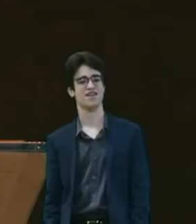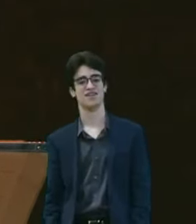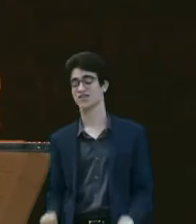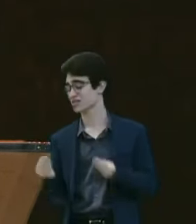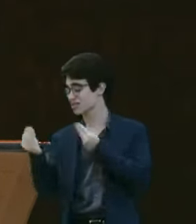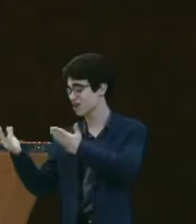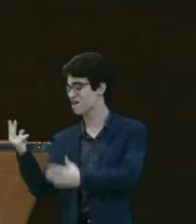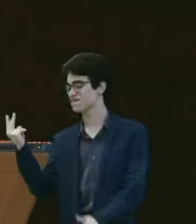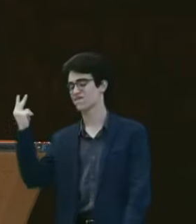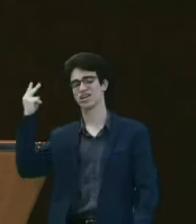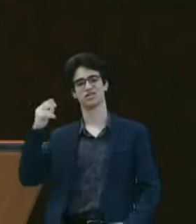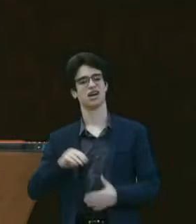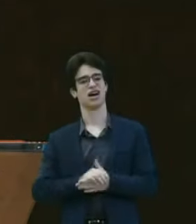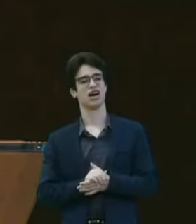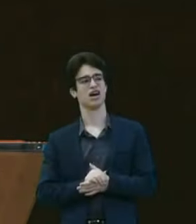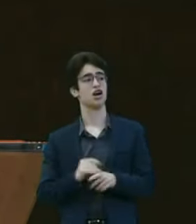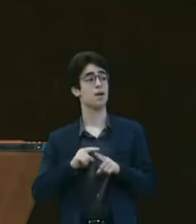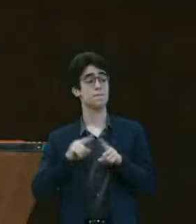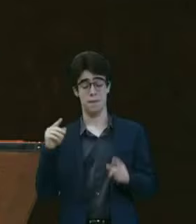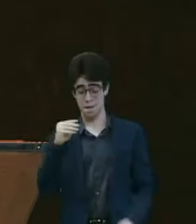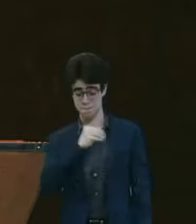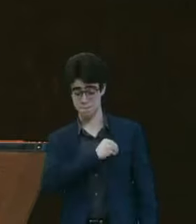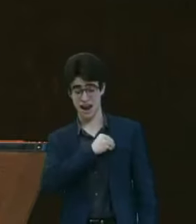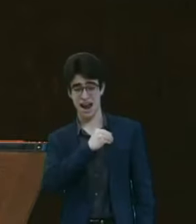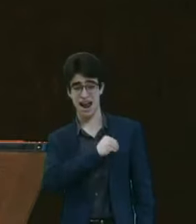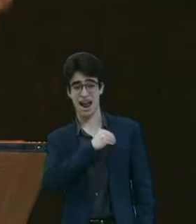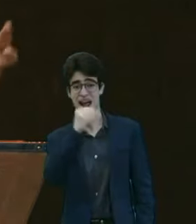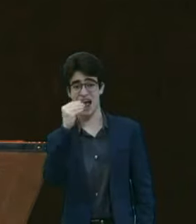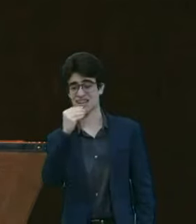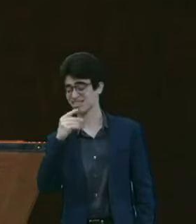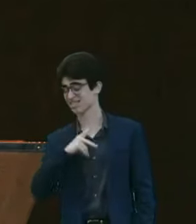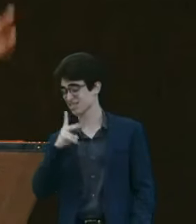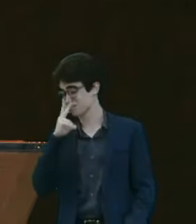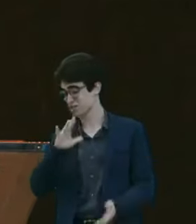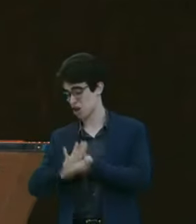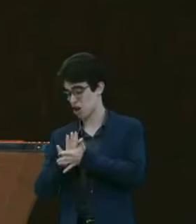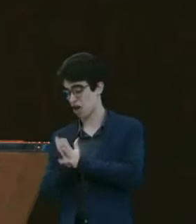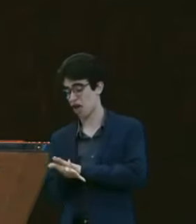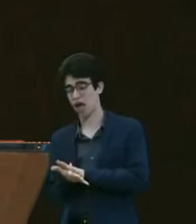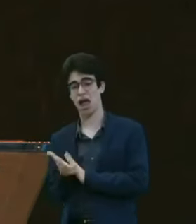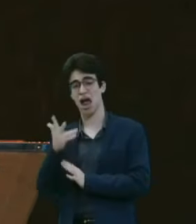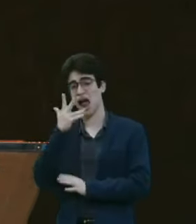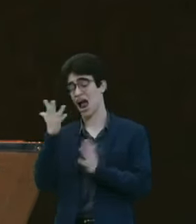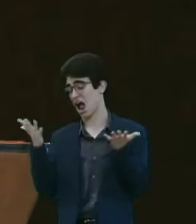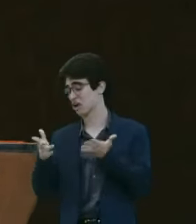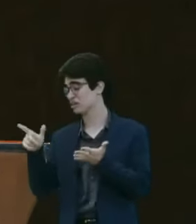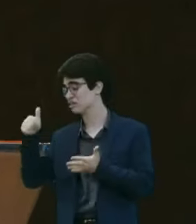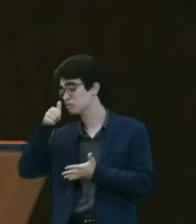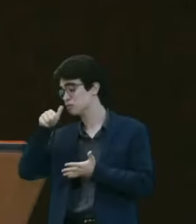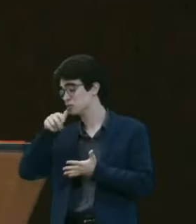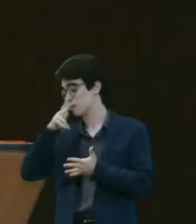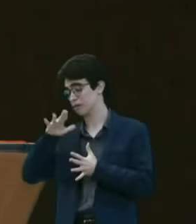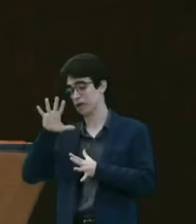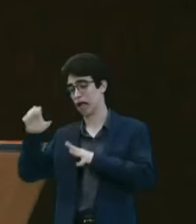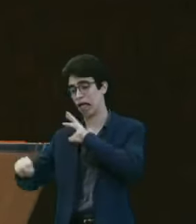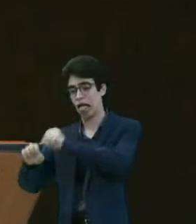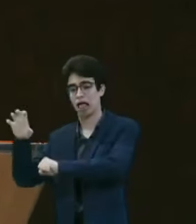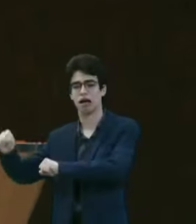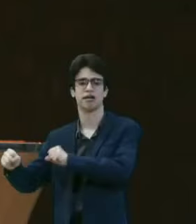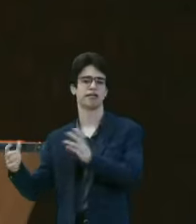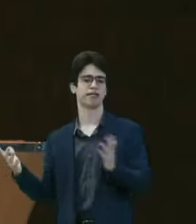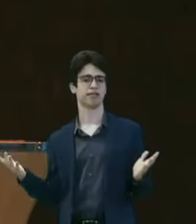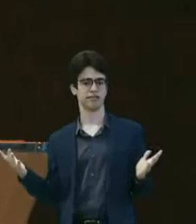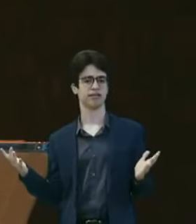da mulher. O pecado cria um ciclo de deformação, a mulher passa a ser dominada, e aí nós